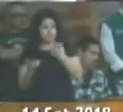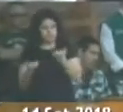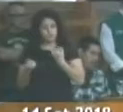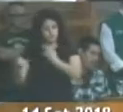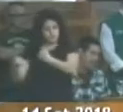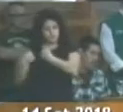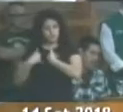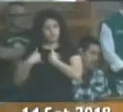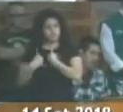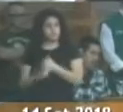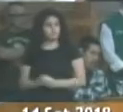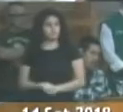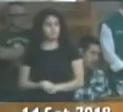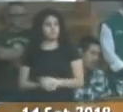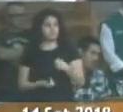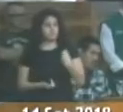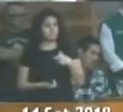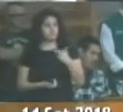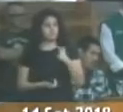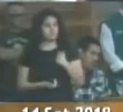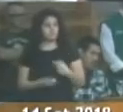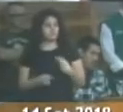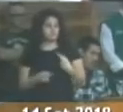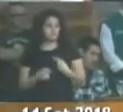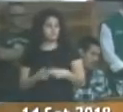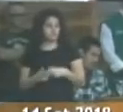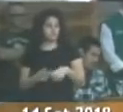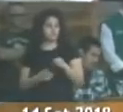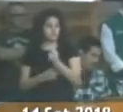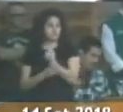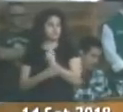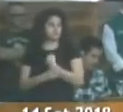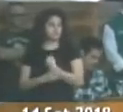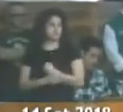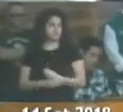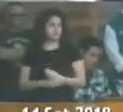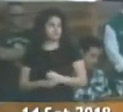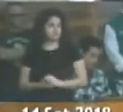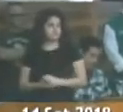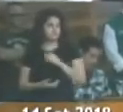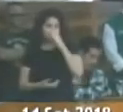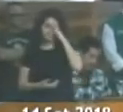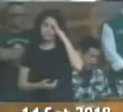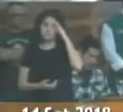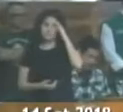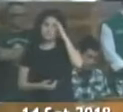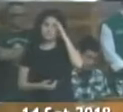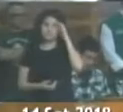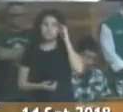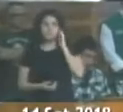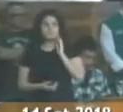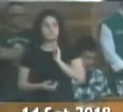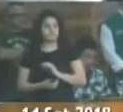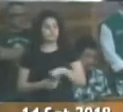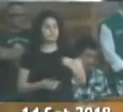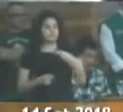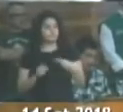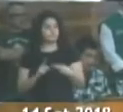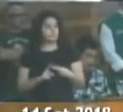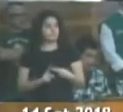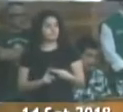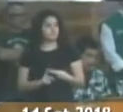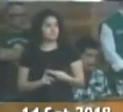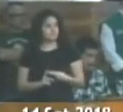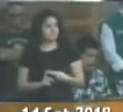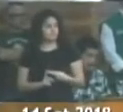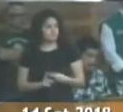gente, para justamente não ter a questão da insegurança e fechamento de praias, tornando elas privadas. Outro ponto na